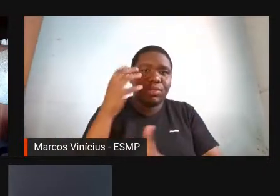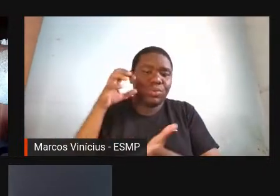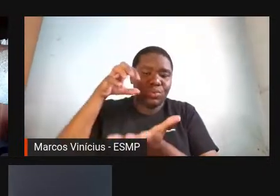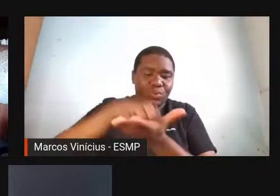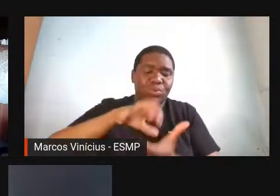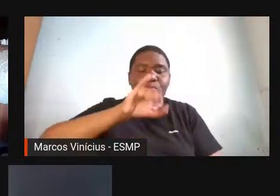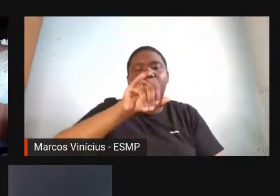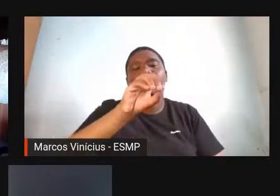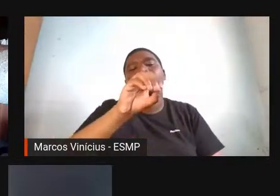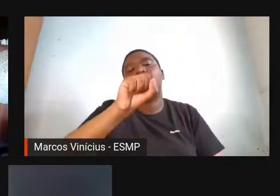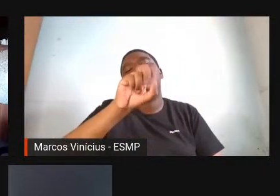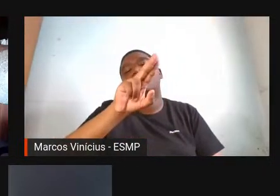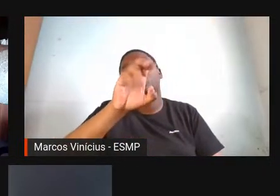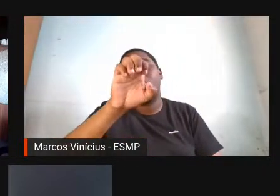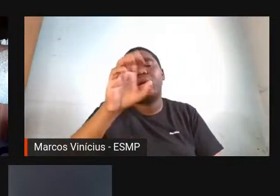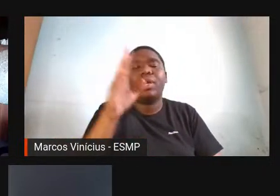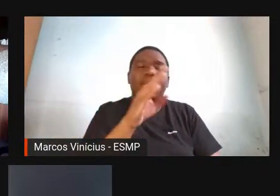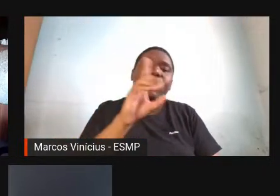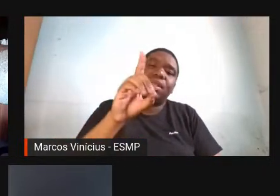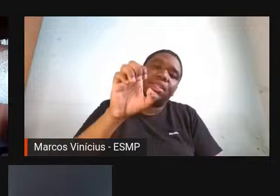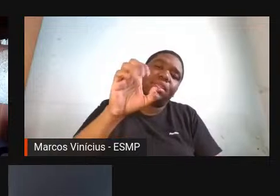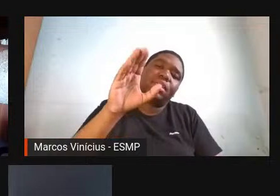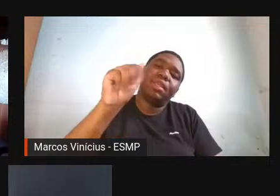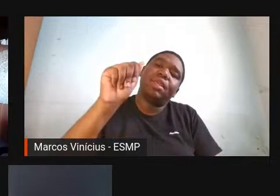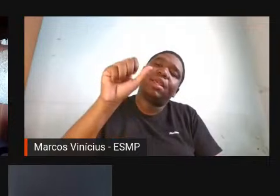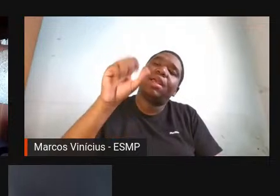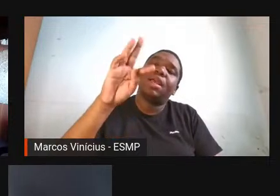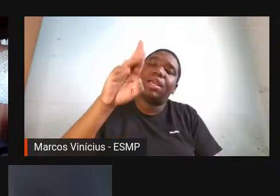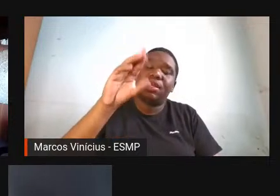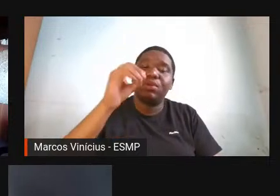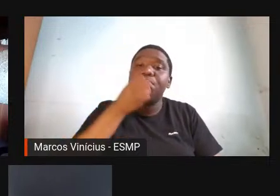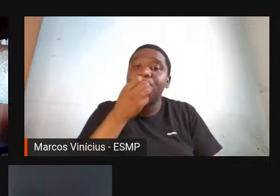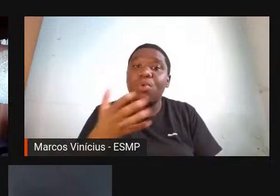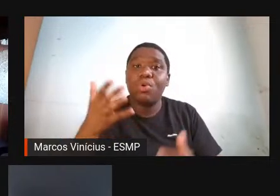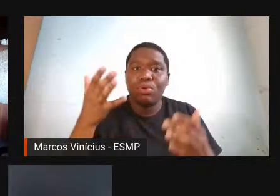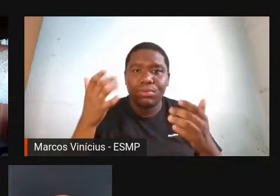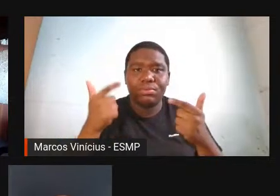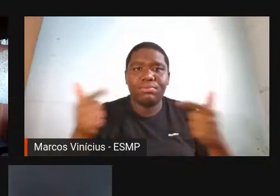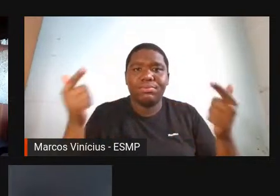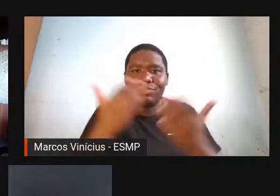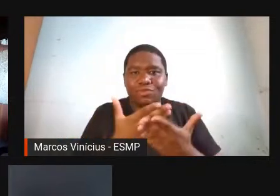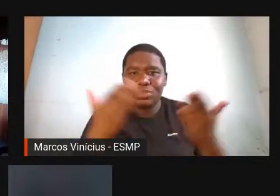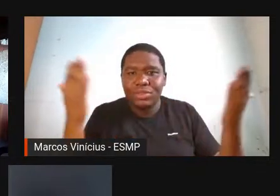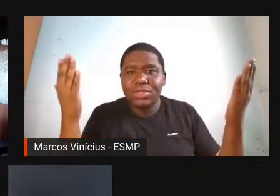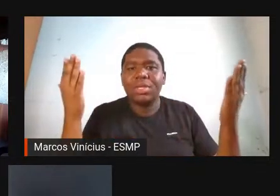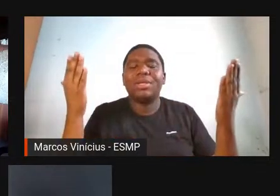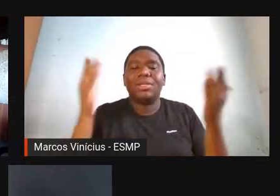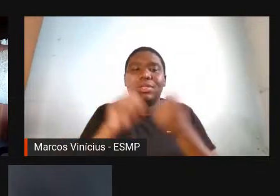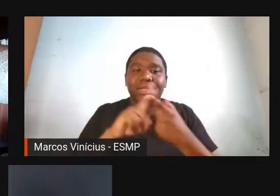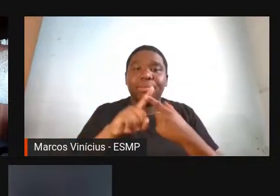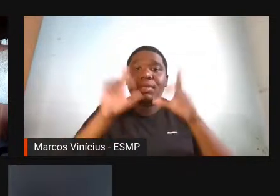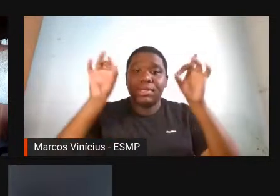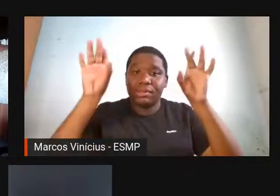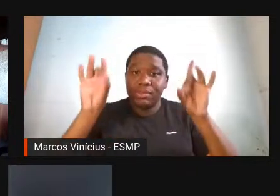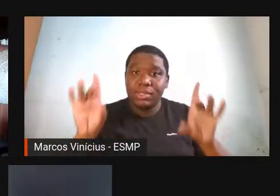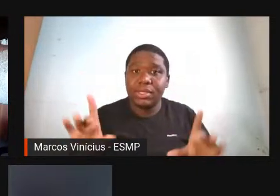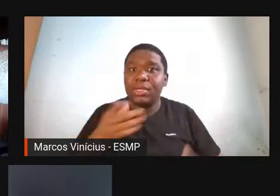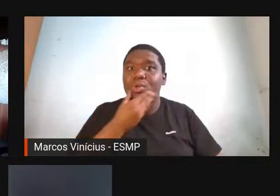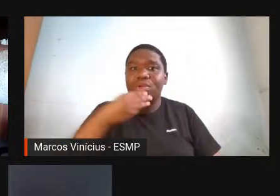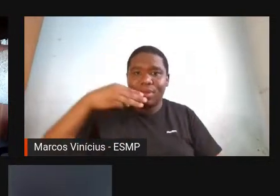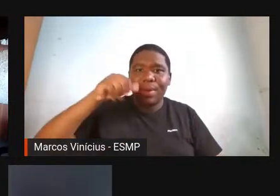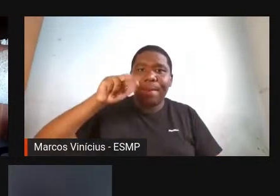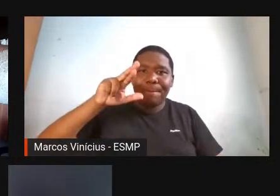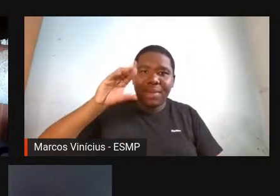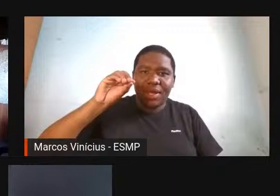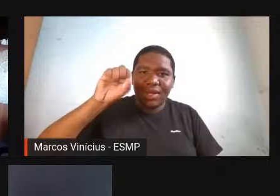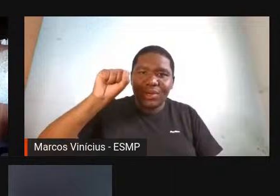de Castro. Desejo um bom evento a todos e todas e todes e uma saudação também ao querido Marcos